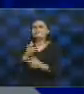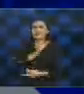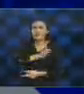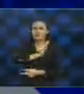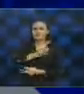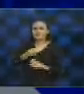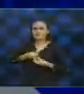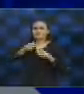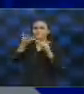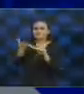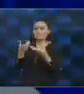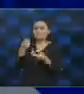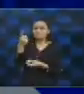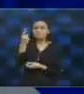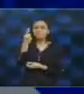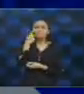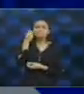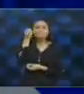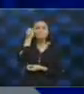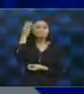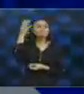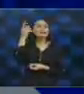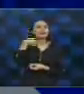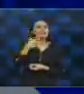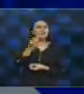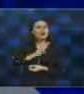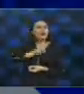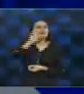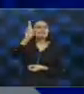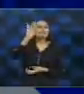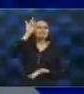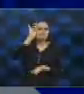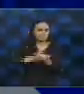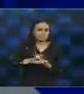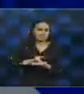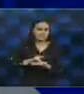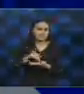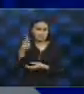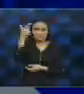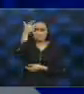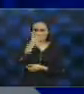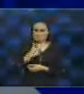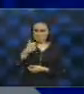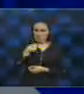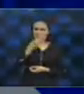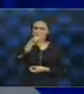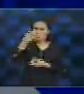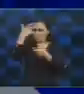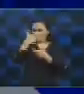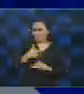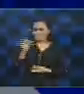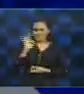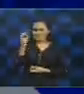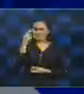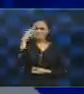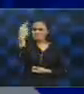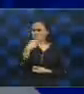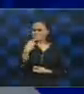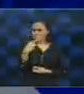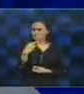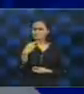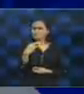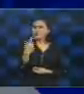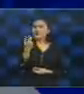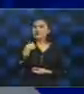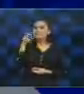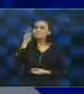me alertou para uma coisa que eu vou responder com muita humildade a ela. Ele não via nenhuma qualidade em mim nem no meu governo, mas eu vi uma qualidade nele sim.